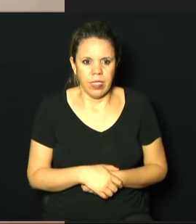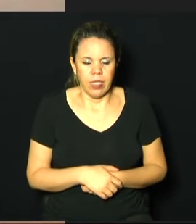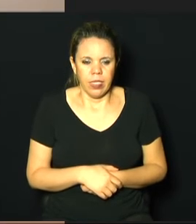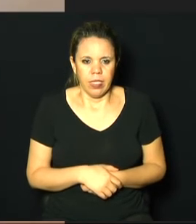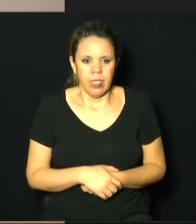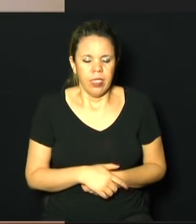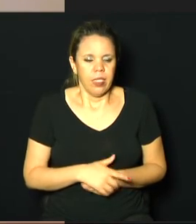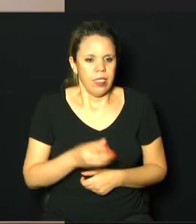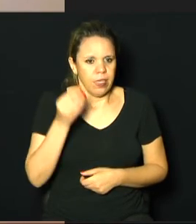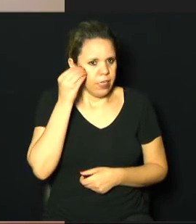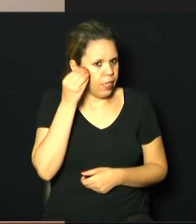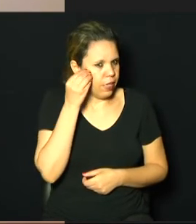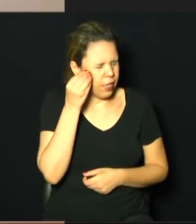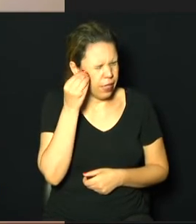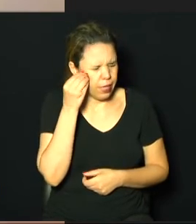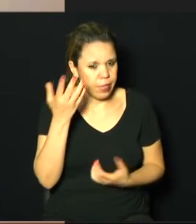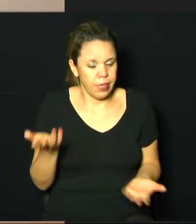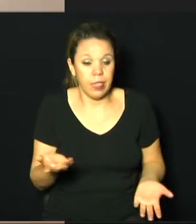e tentar